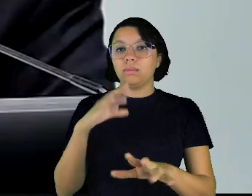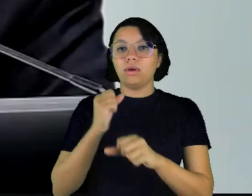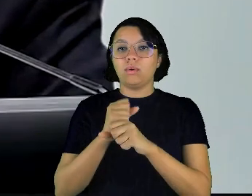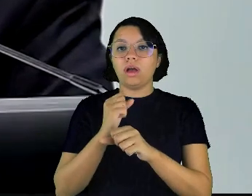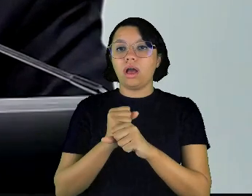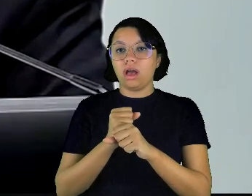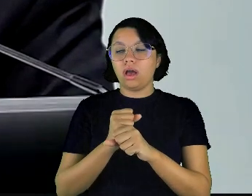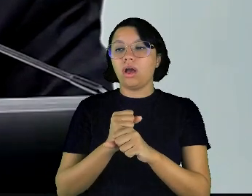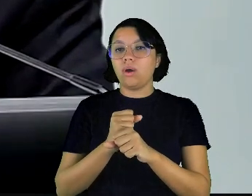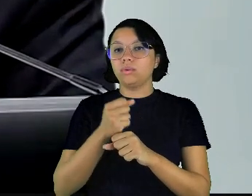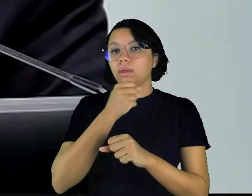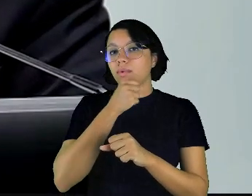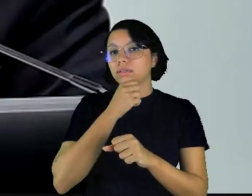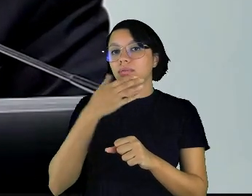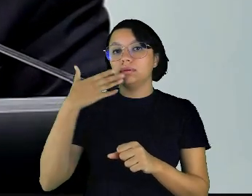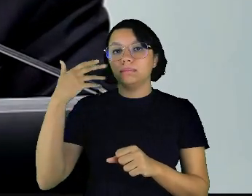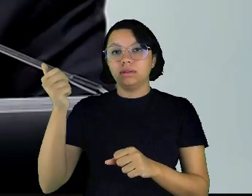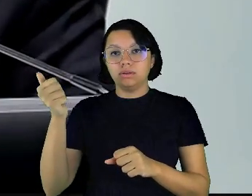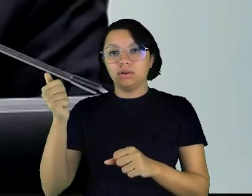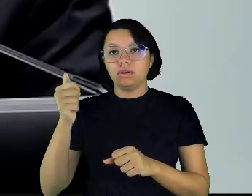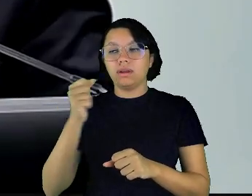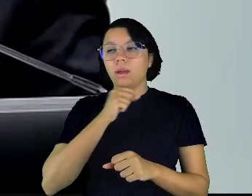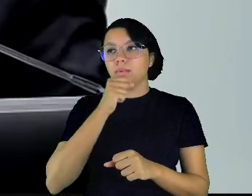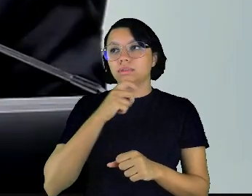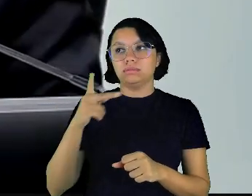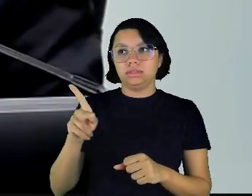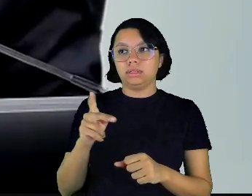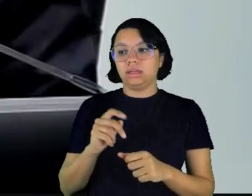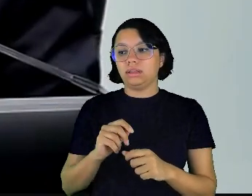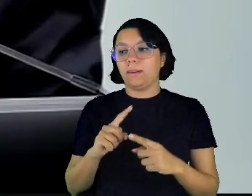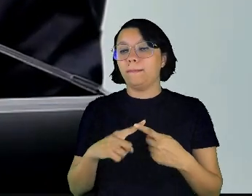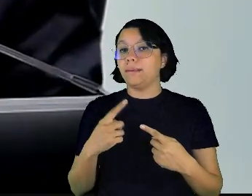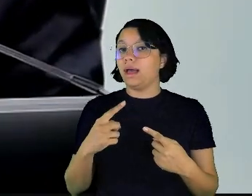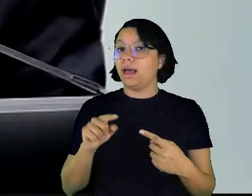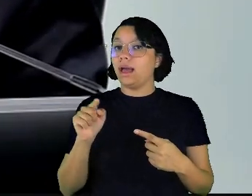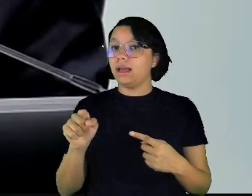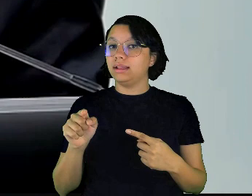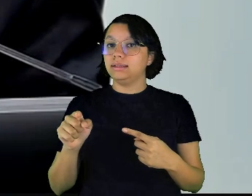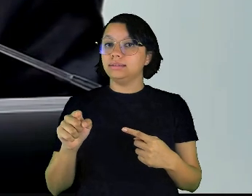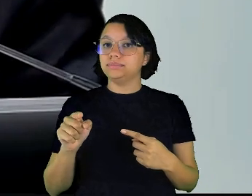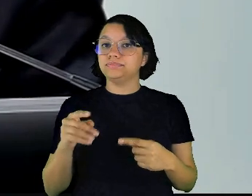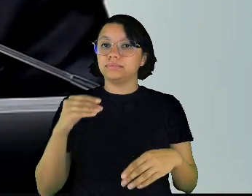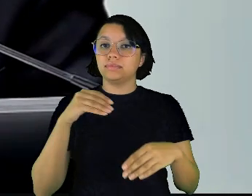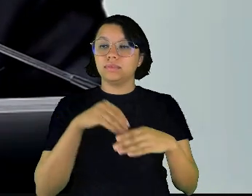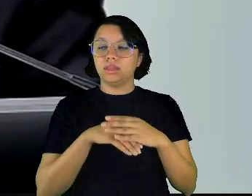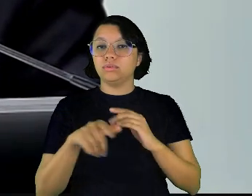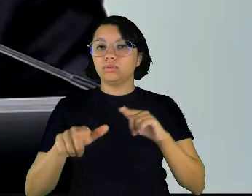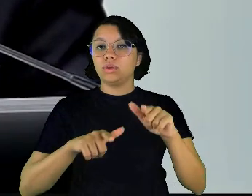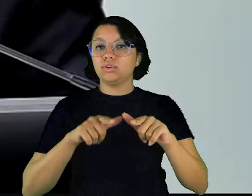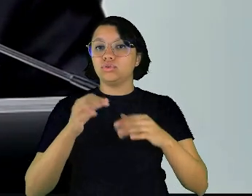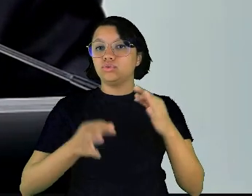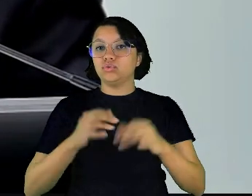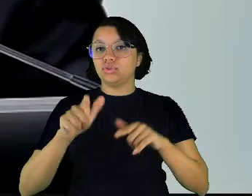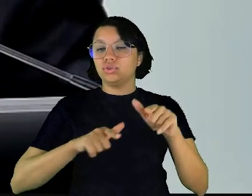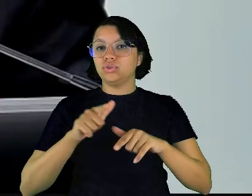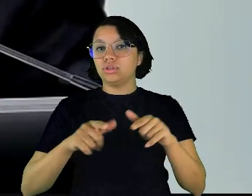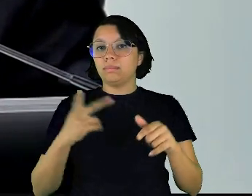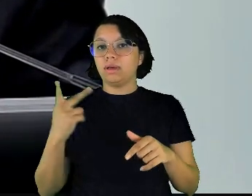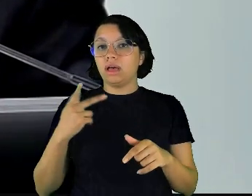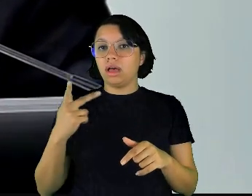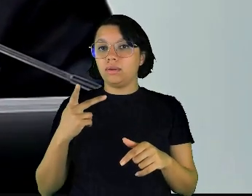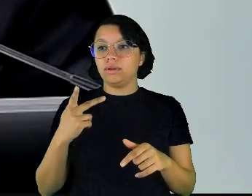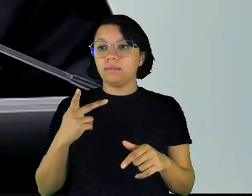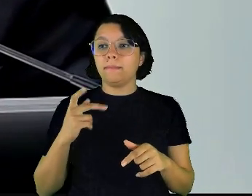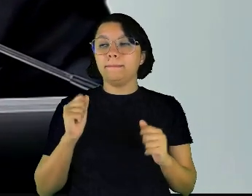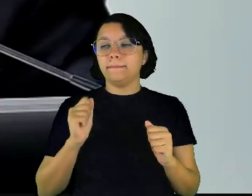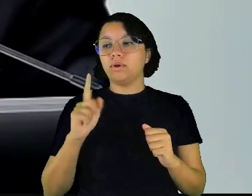melhorar a aposentadoria dela. Bom, só que aí a gente também tem o tempo da Justiça do Trabalho e poderia ser que passasse esse período